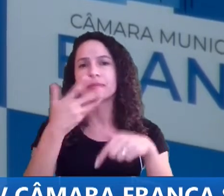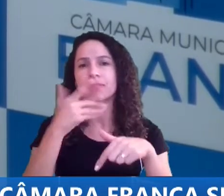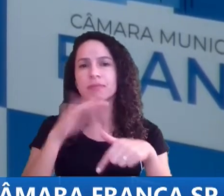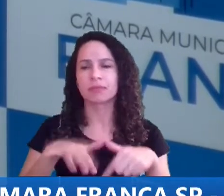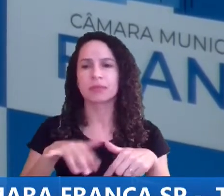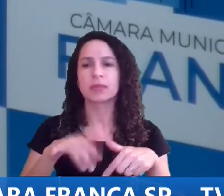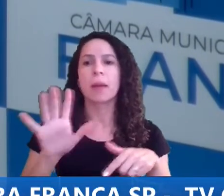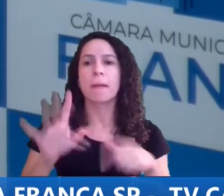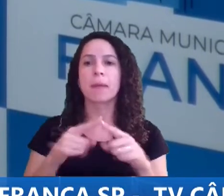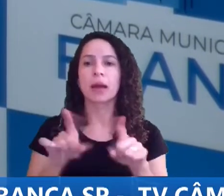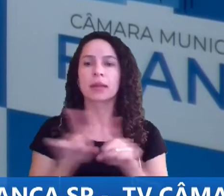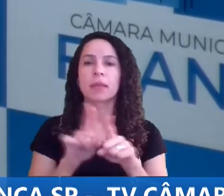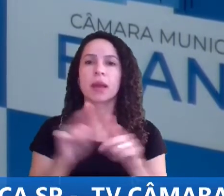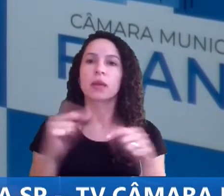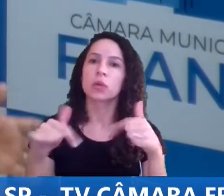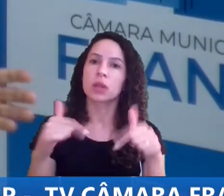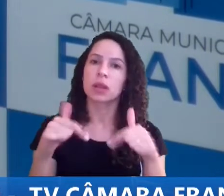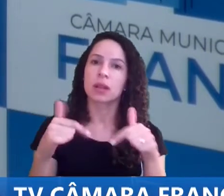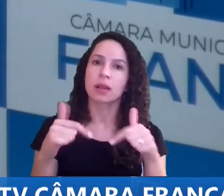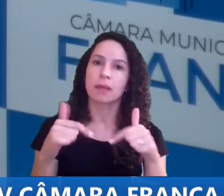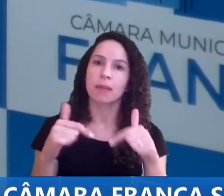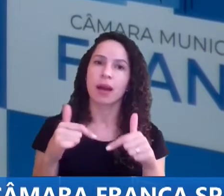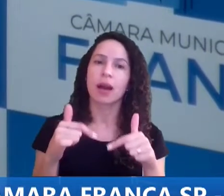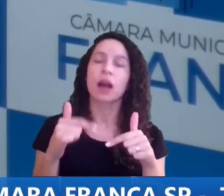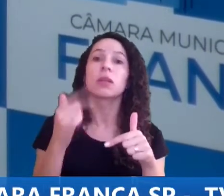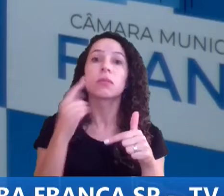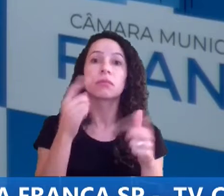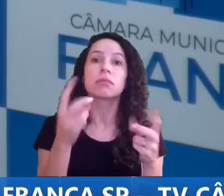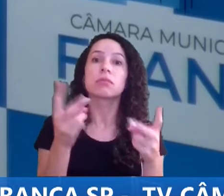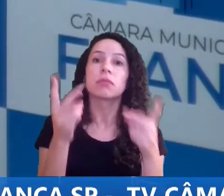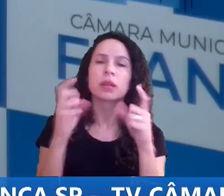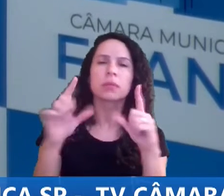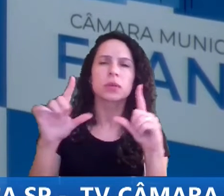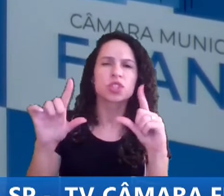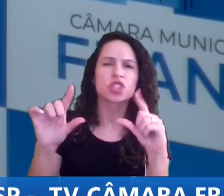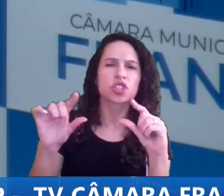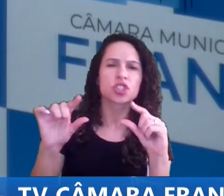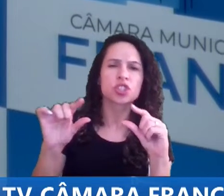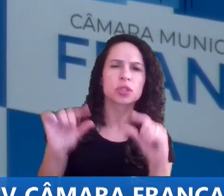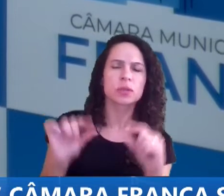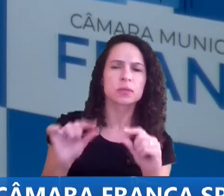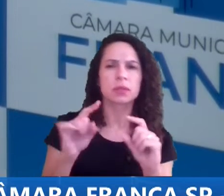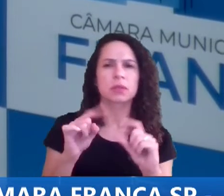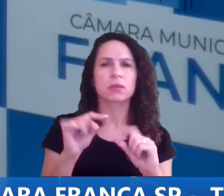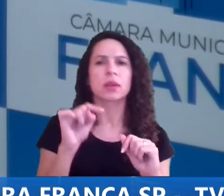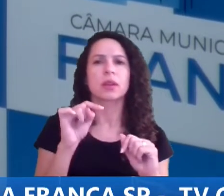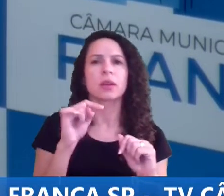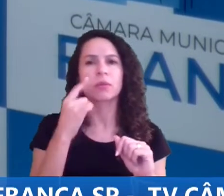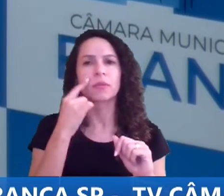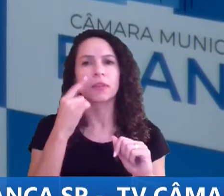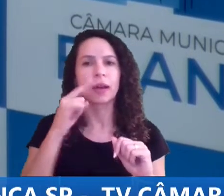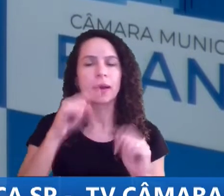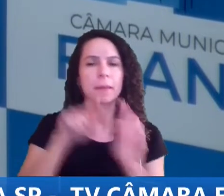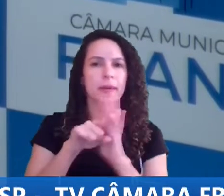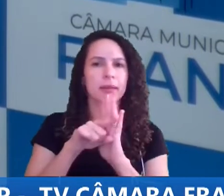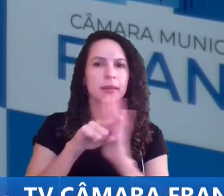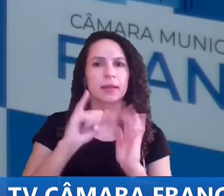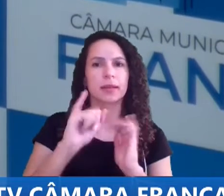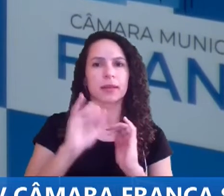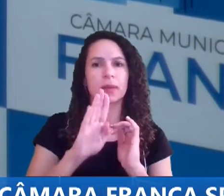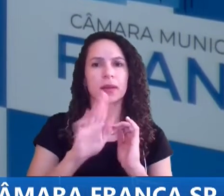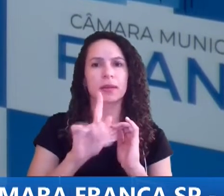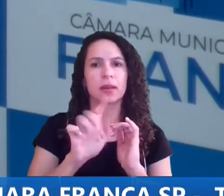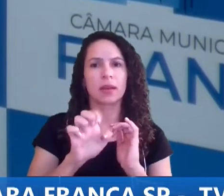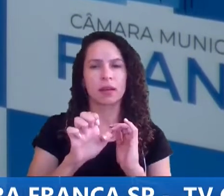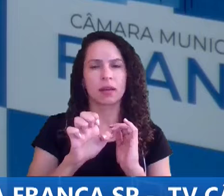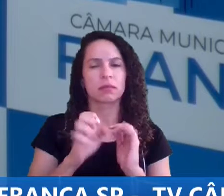formal, há sim uma redução dos últimos anos, pelo menos pelos últimos dados do IBGE. E